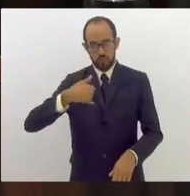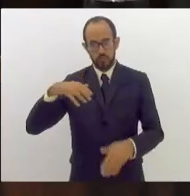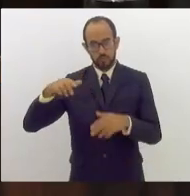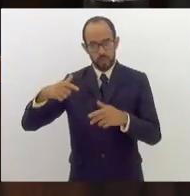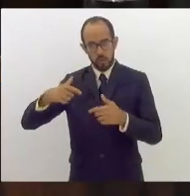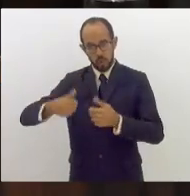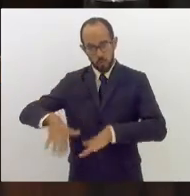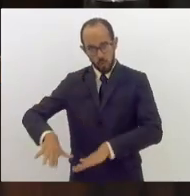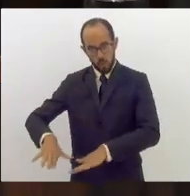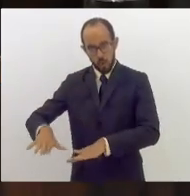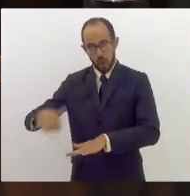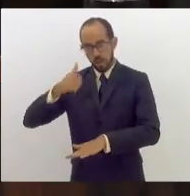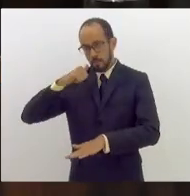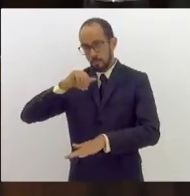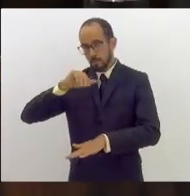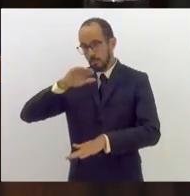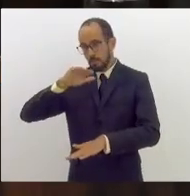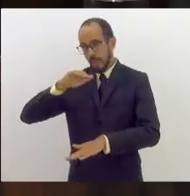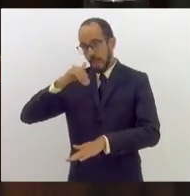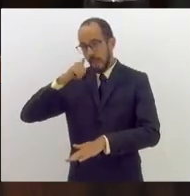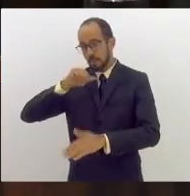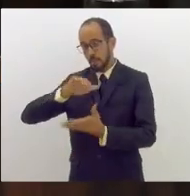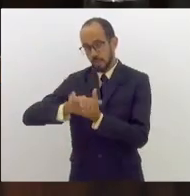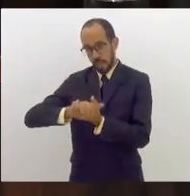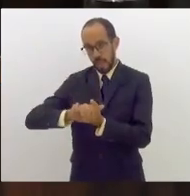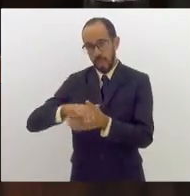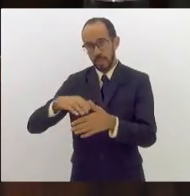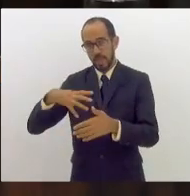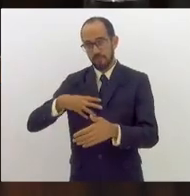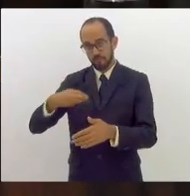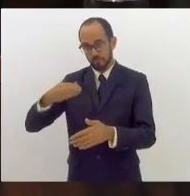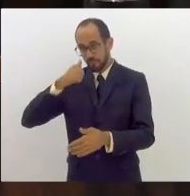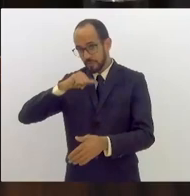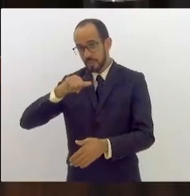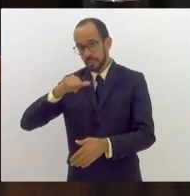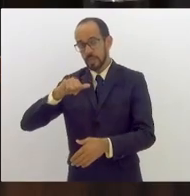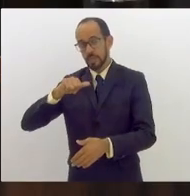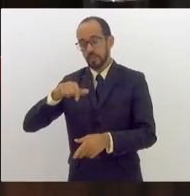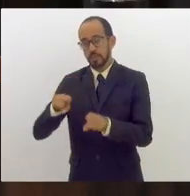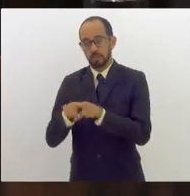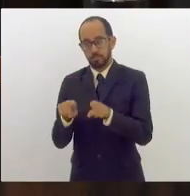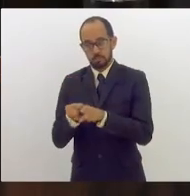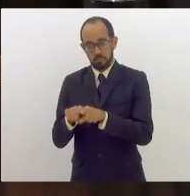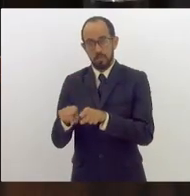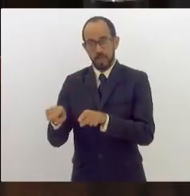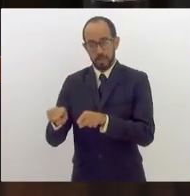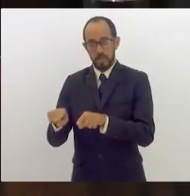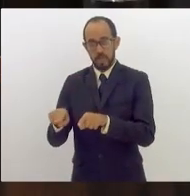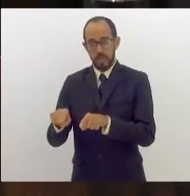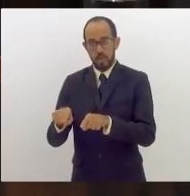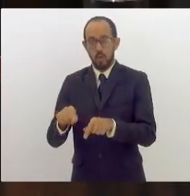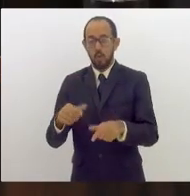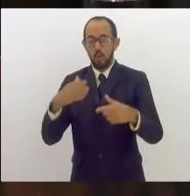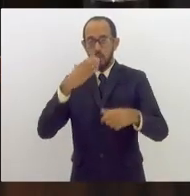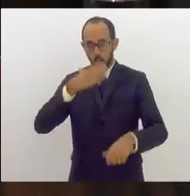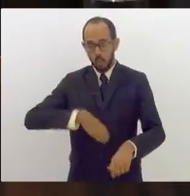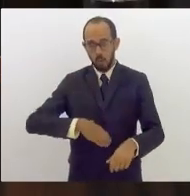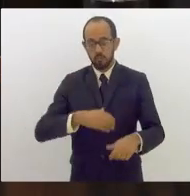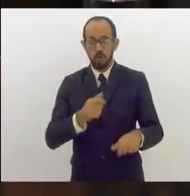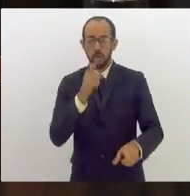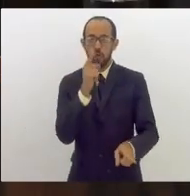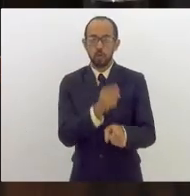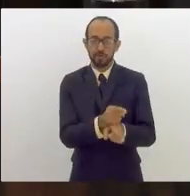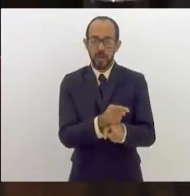seu corpo foi encontrado dentro de um carro completamente carbonizado não